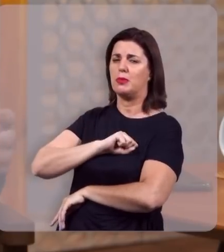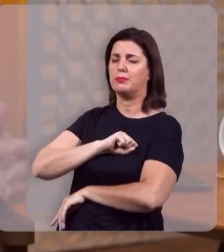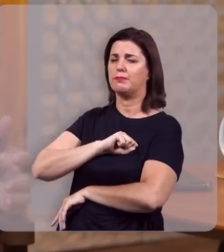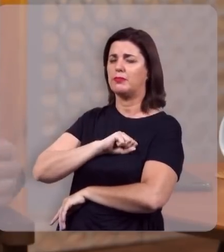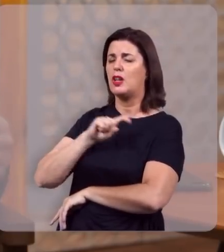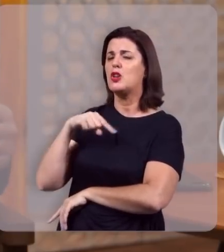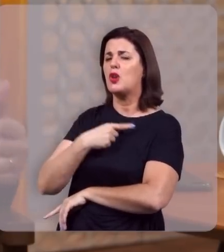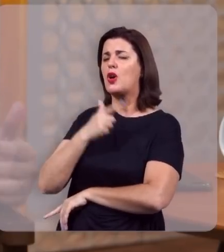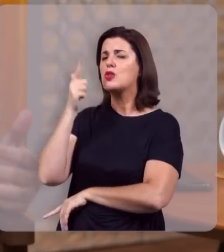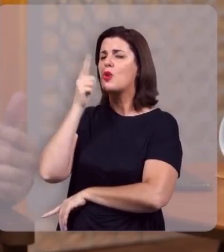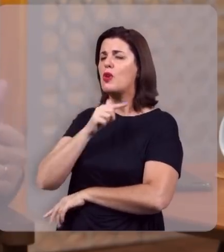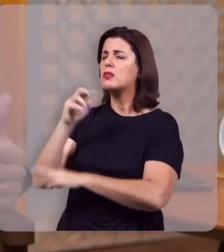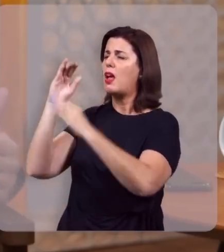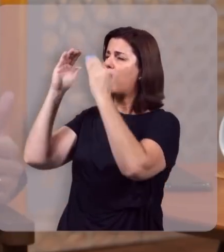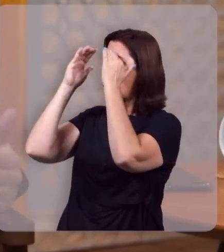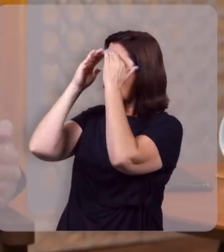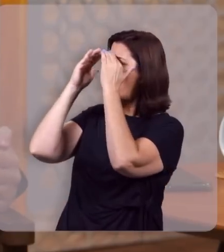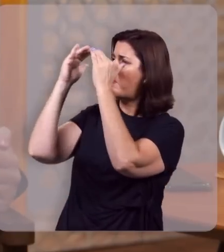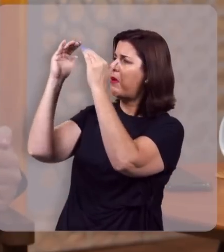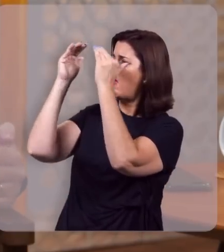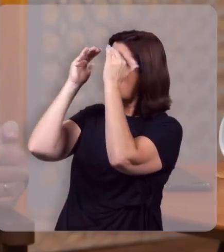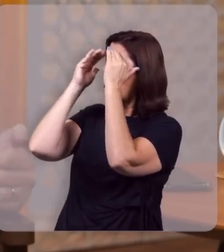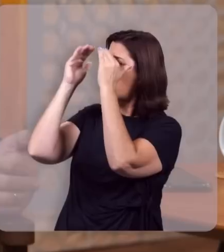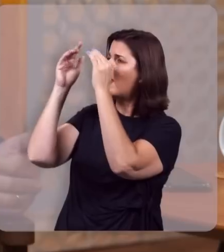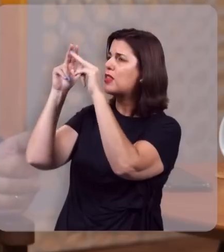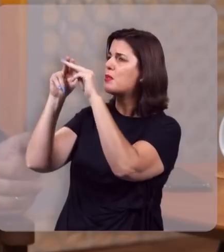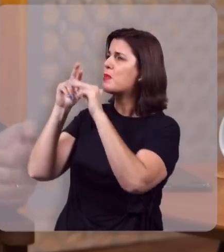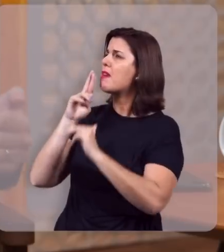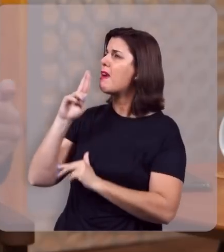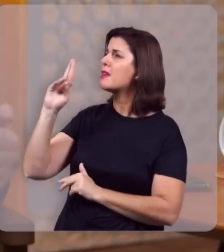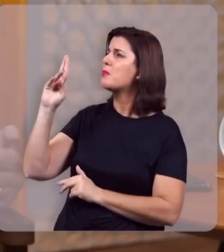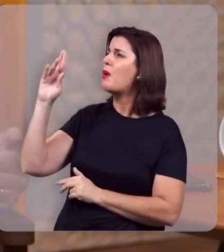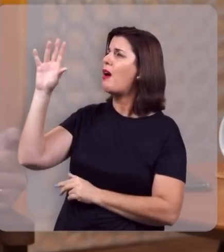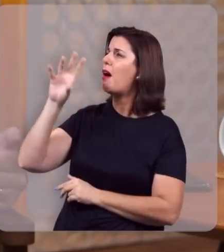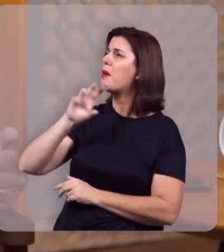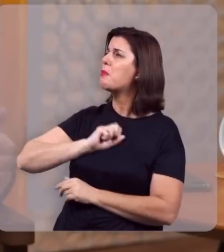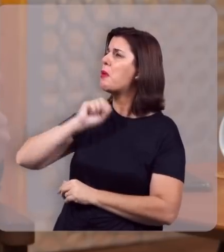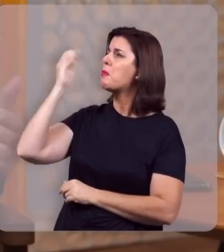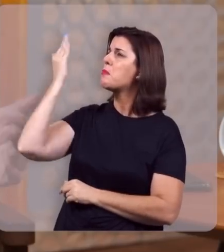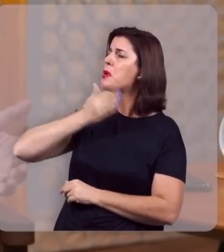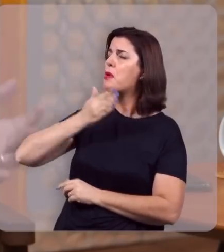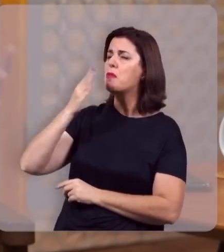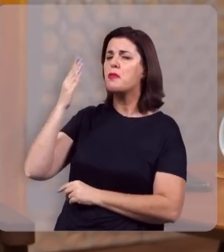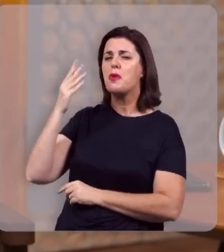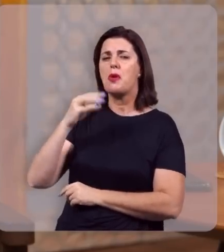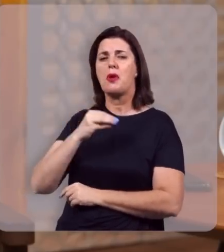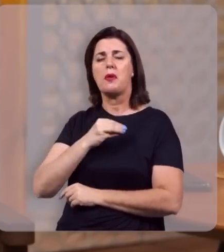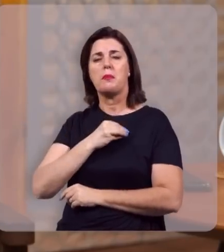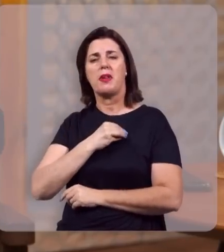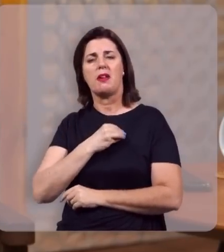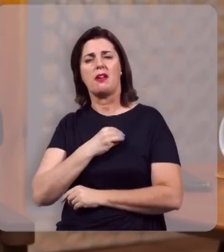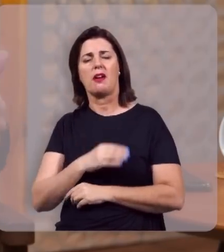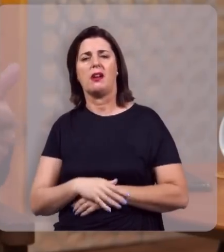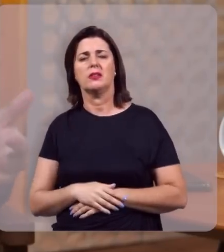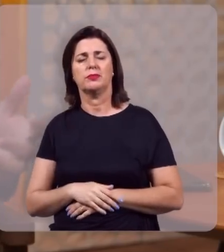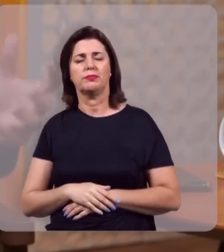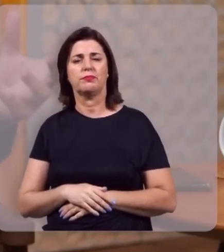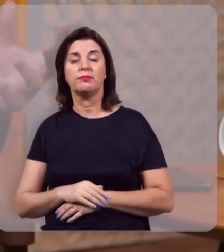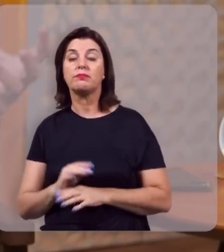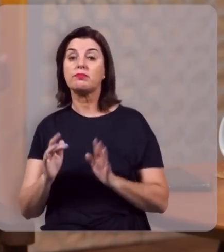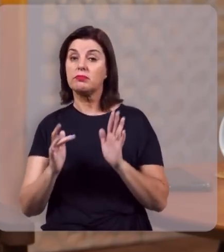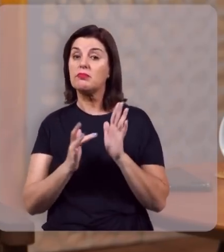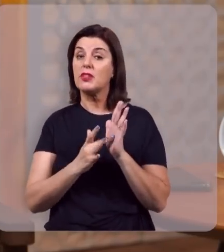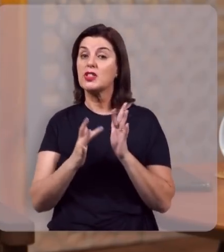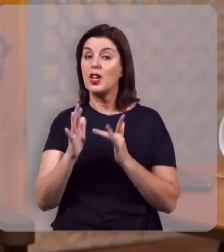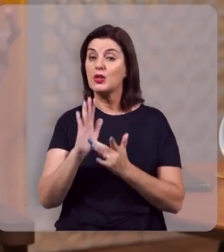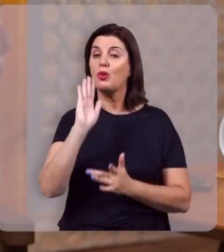princípios, preceitos e valores em resposta a um amor que já foi provado por nós. Jesus não vai morrer na cruz, ele já morreu,